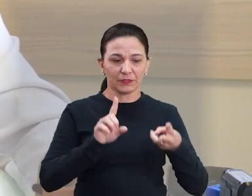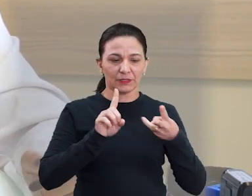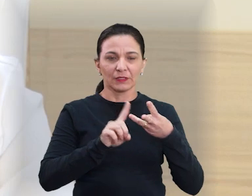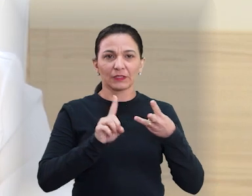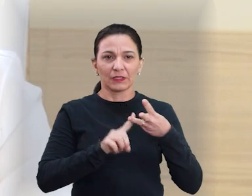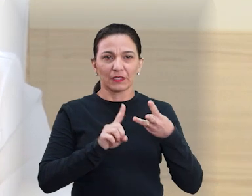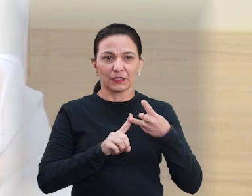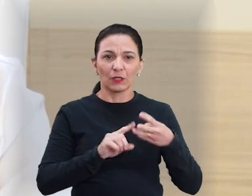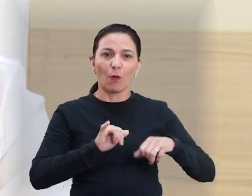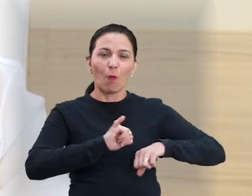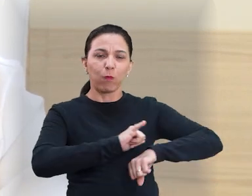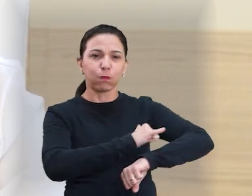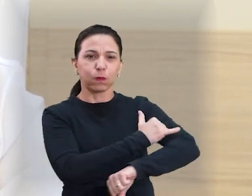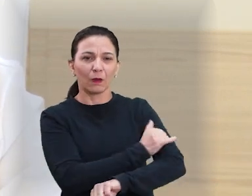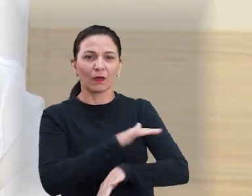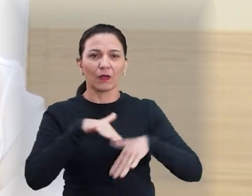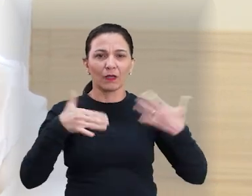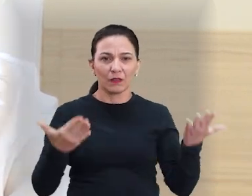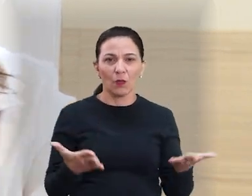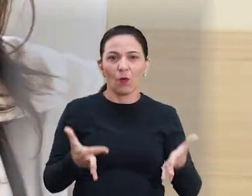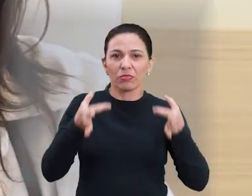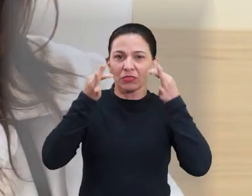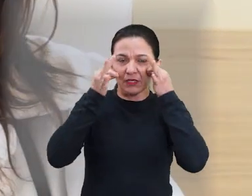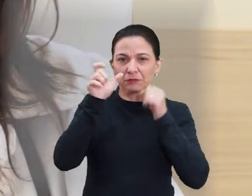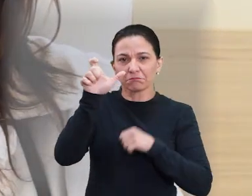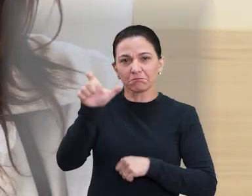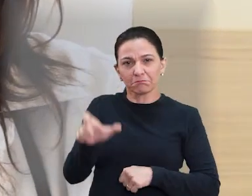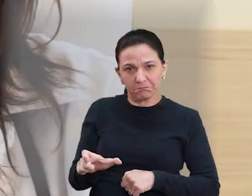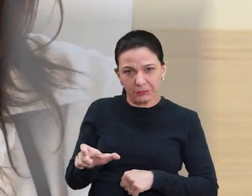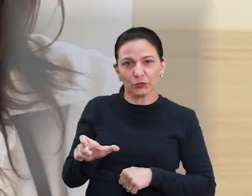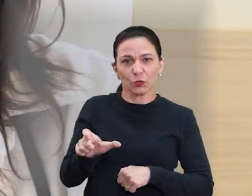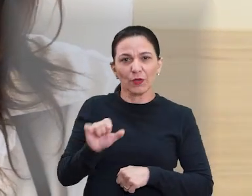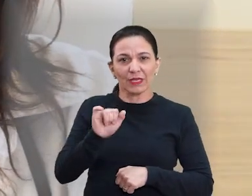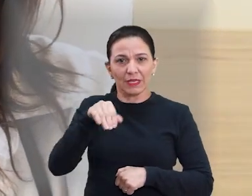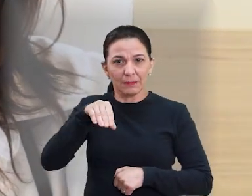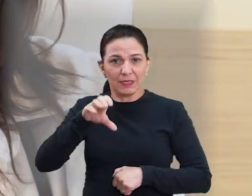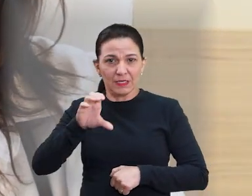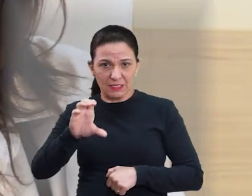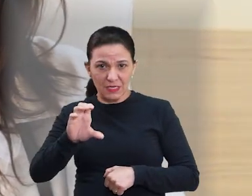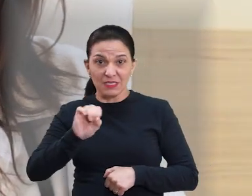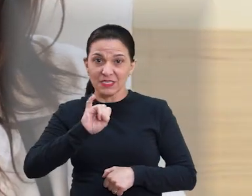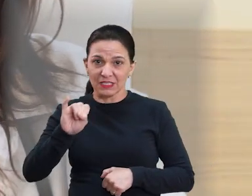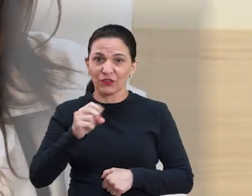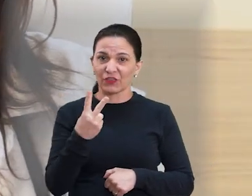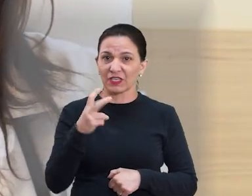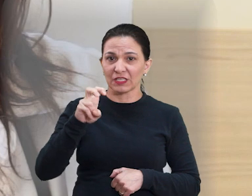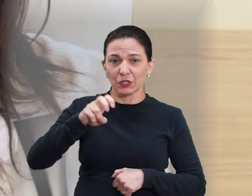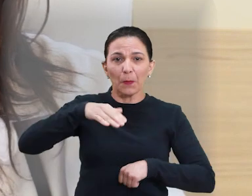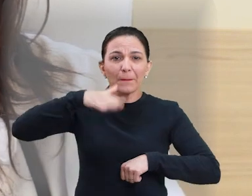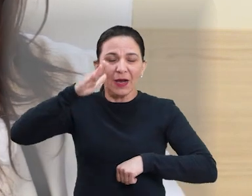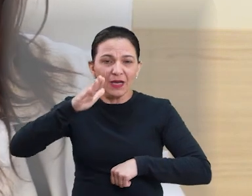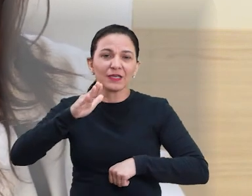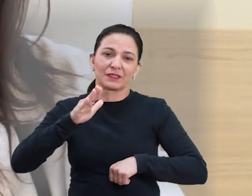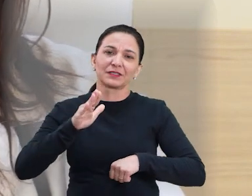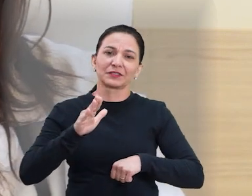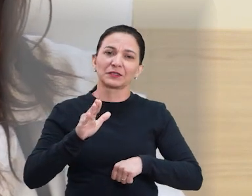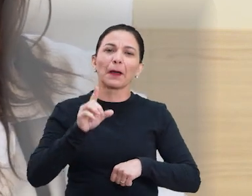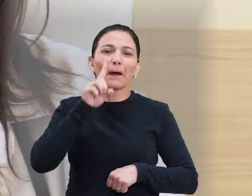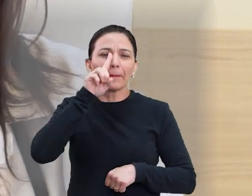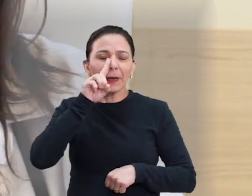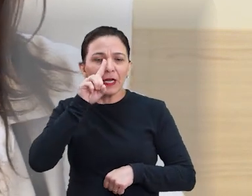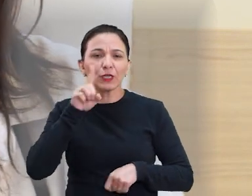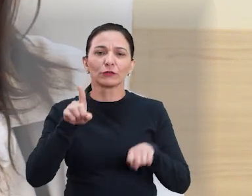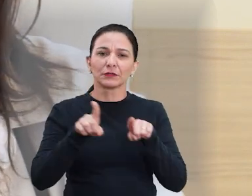mais que isso depois outros fatores de risco Associados seriam o a obesidade Então você tá com o índice de massa